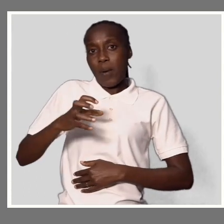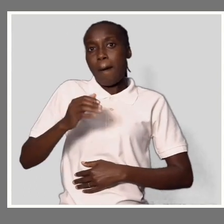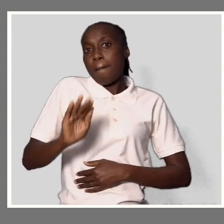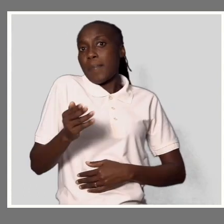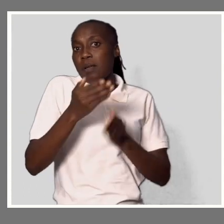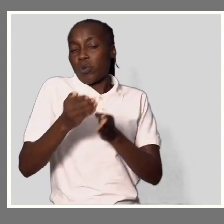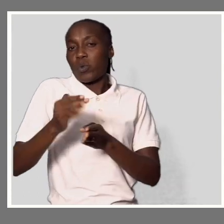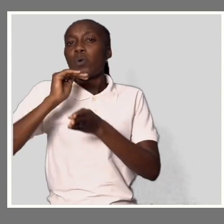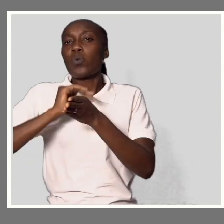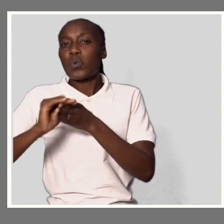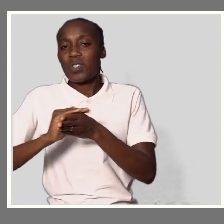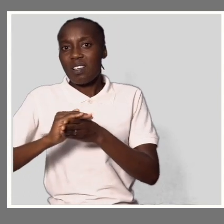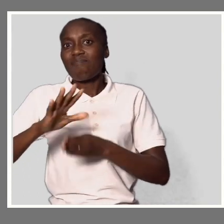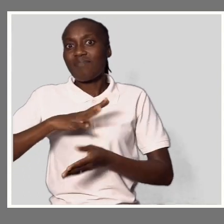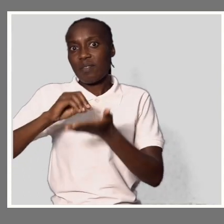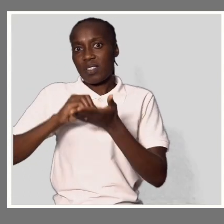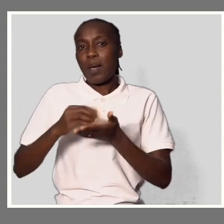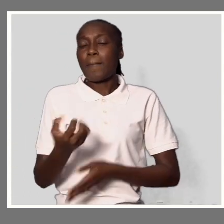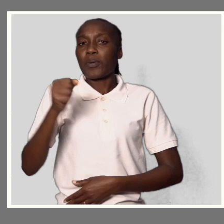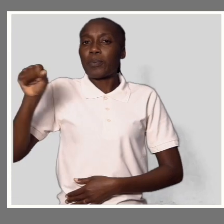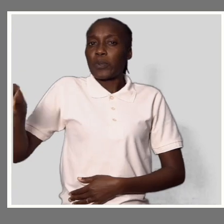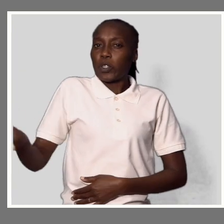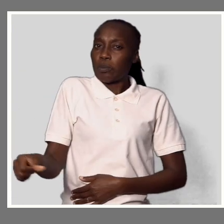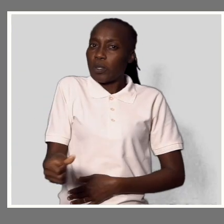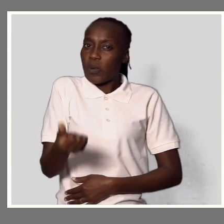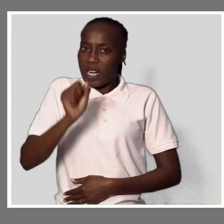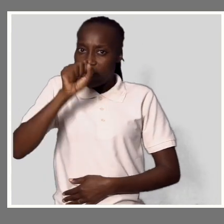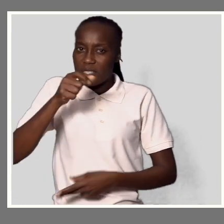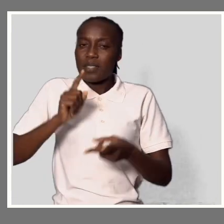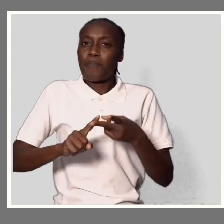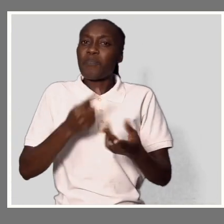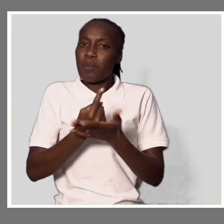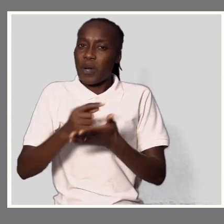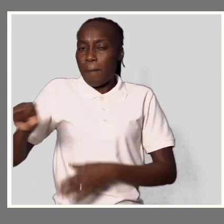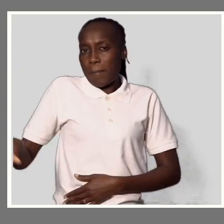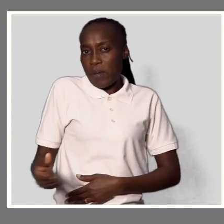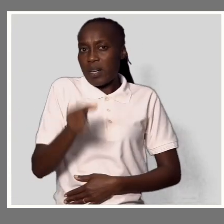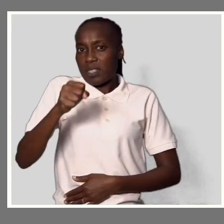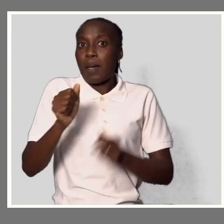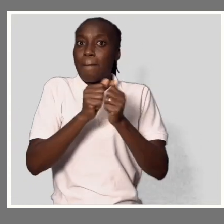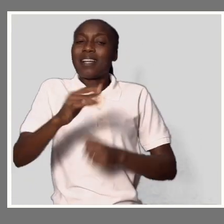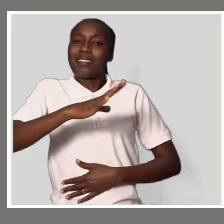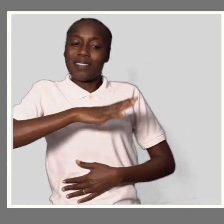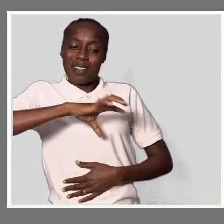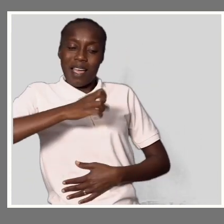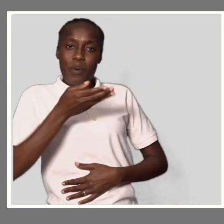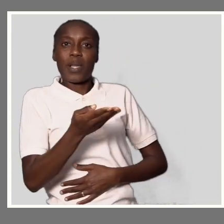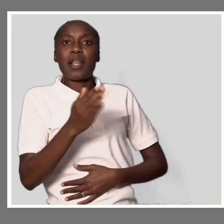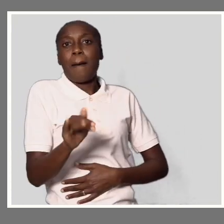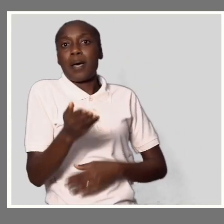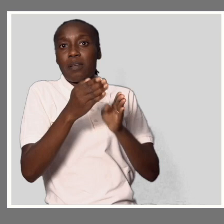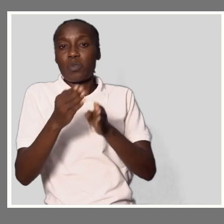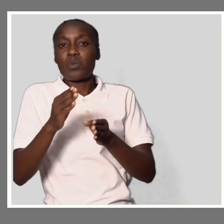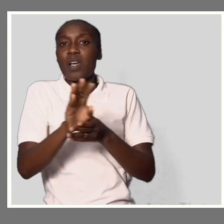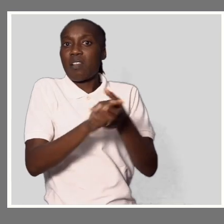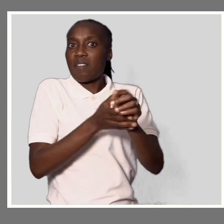têm acesso à água para poderem usar, poderemos melhorar, sim. Há necessidade de melhorar, sim. Há necessidade, mas há água para as pessoas poderem lavar as mãos.